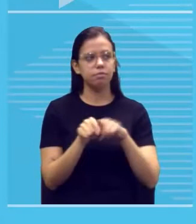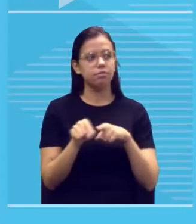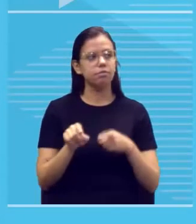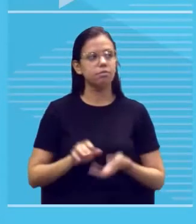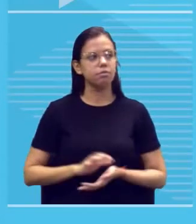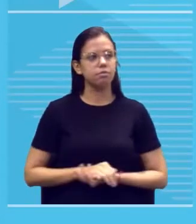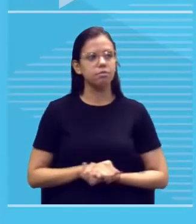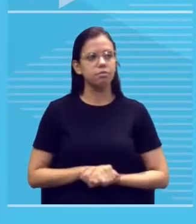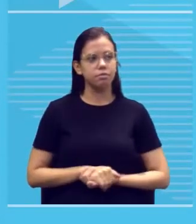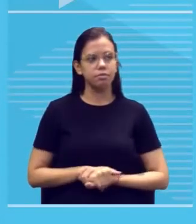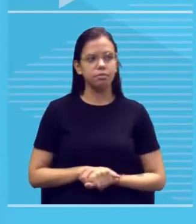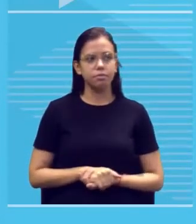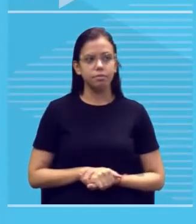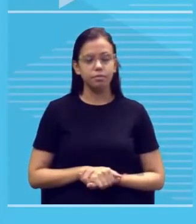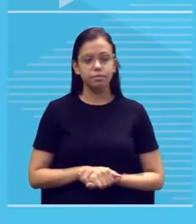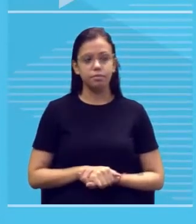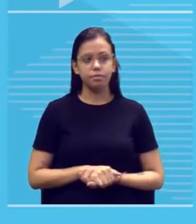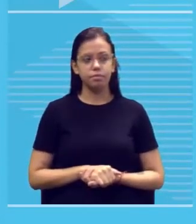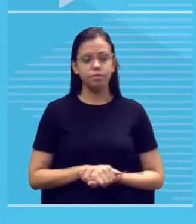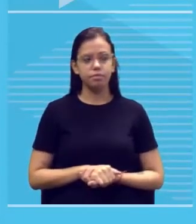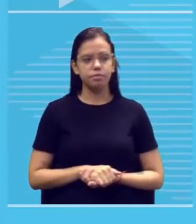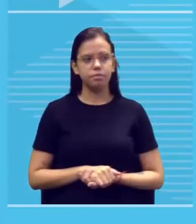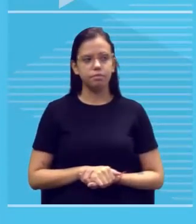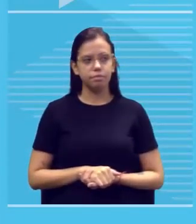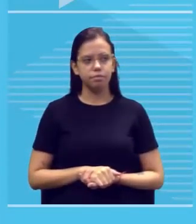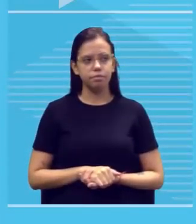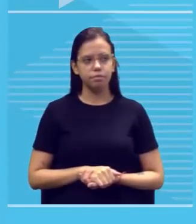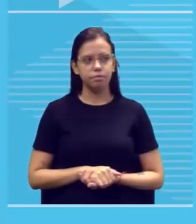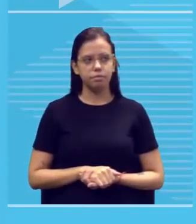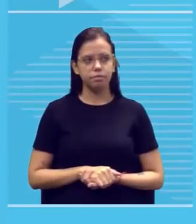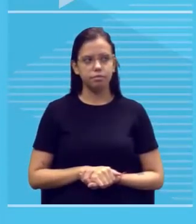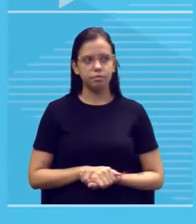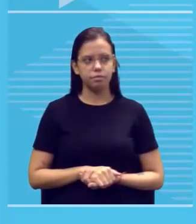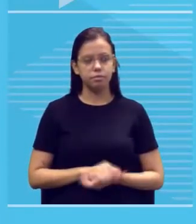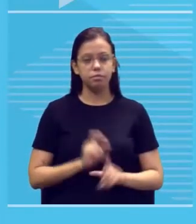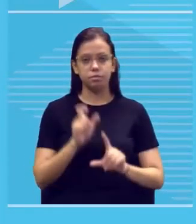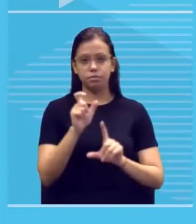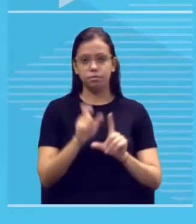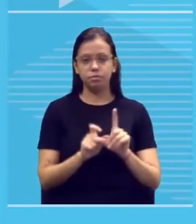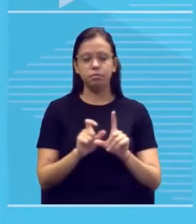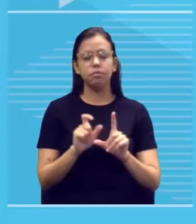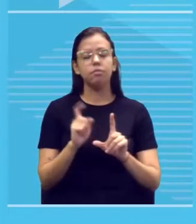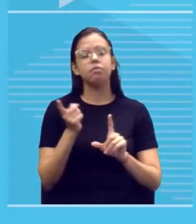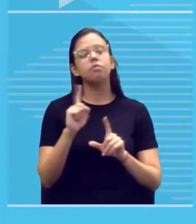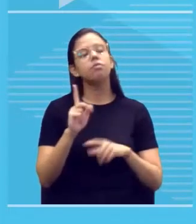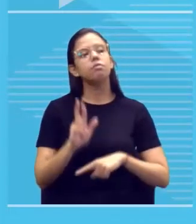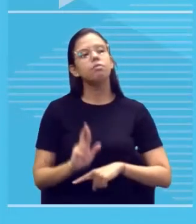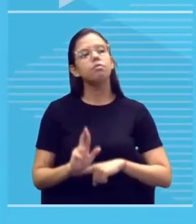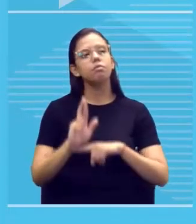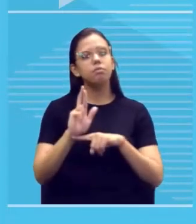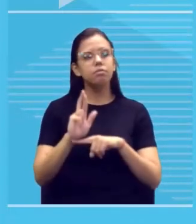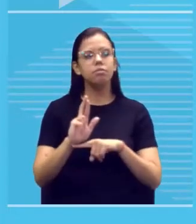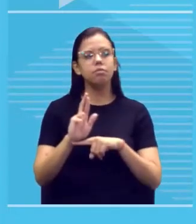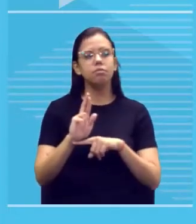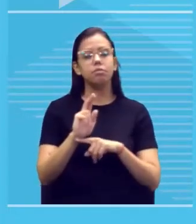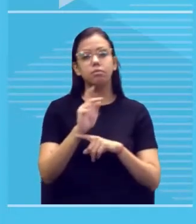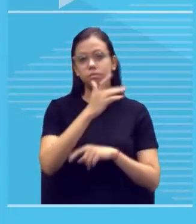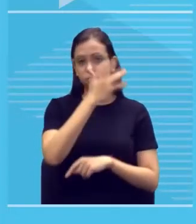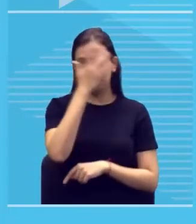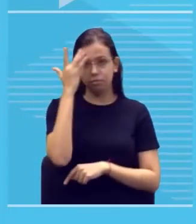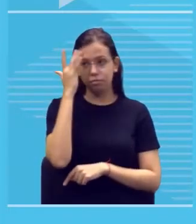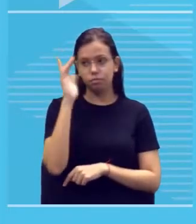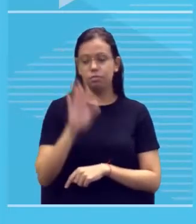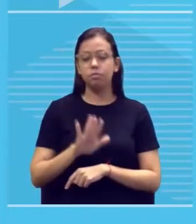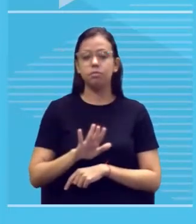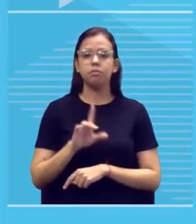aliás os personagens não representavam indivíduos mas sim a classe social em que eles